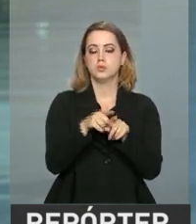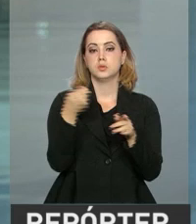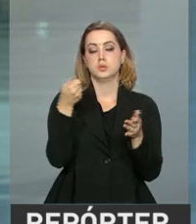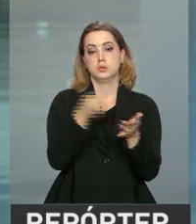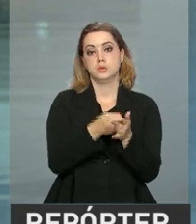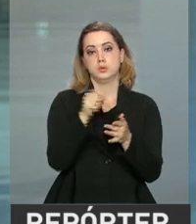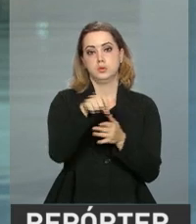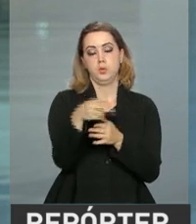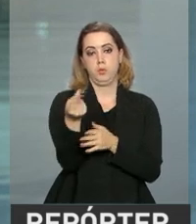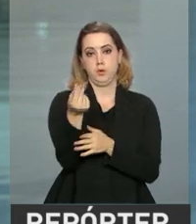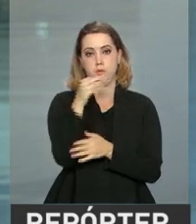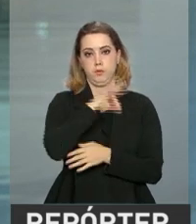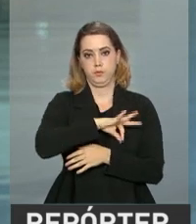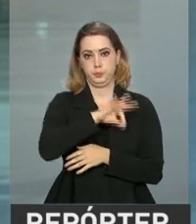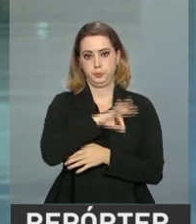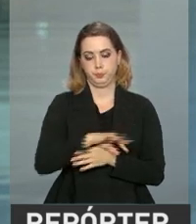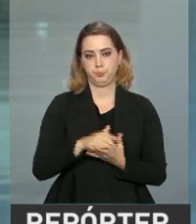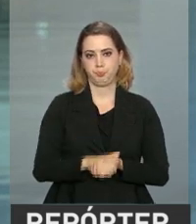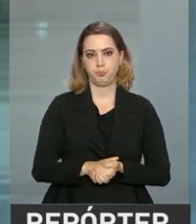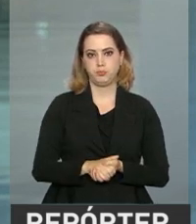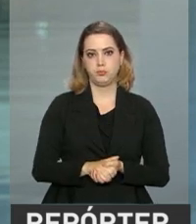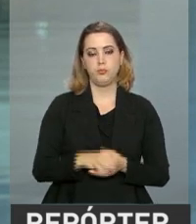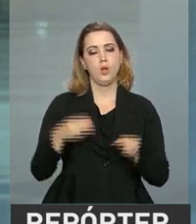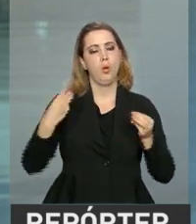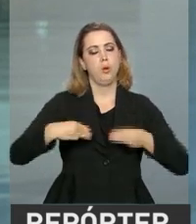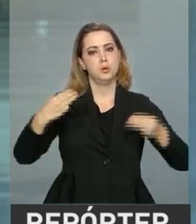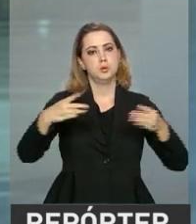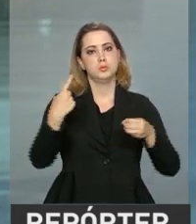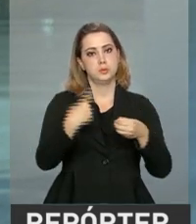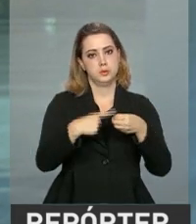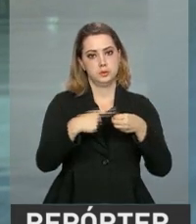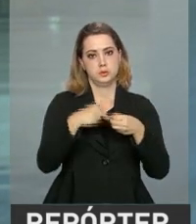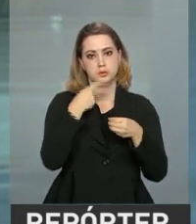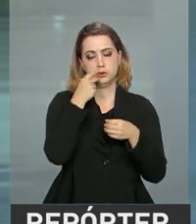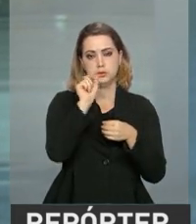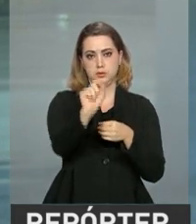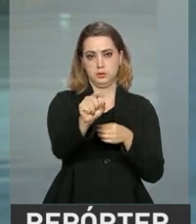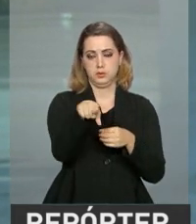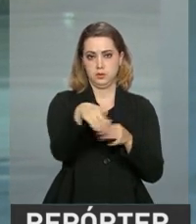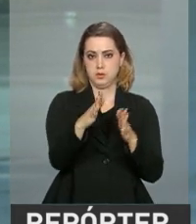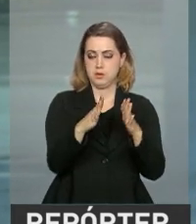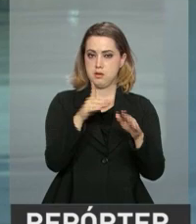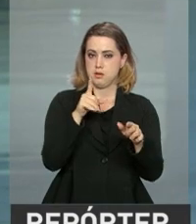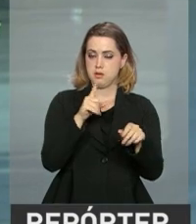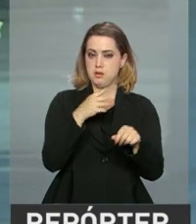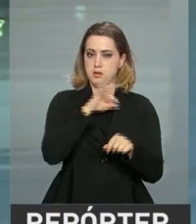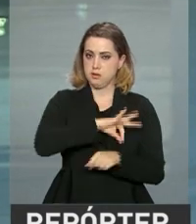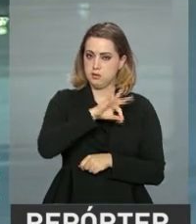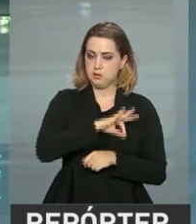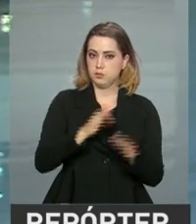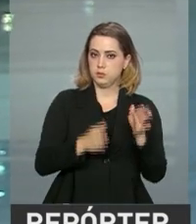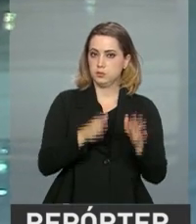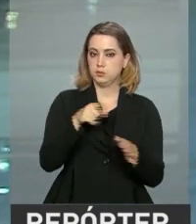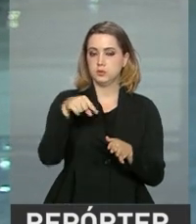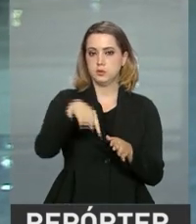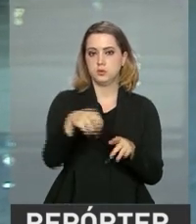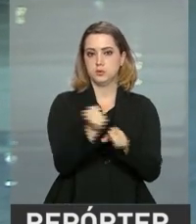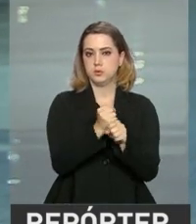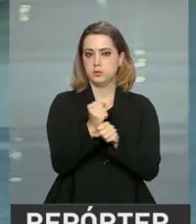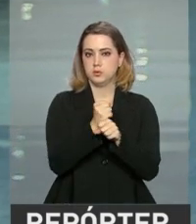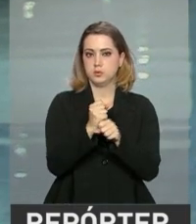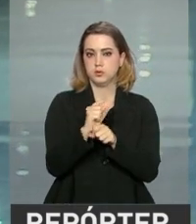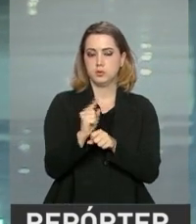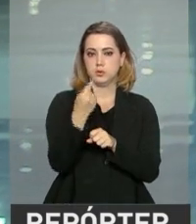comprovam a renda o ministério das cidades estima que nessa faixa de renda os investimentos entre este ano e o